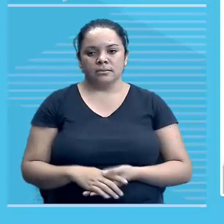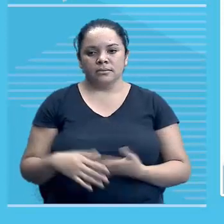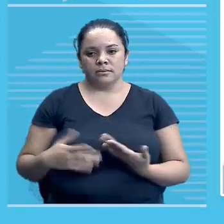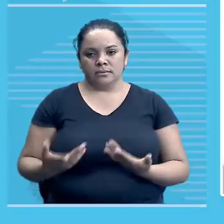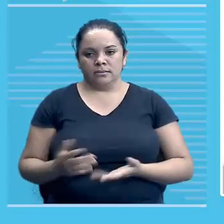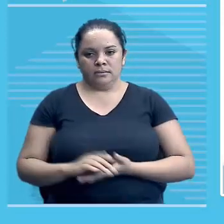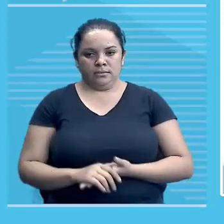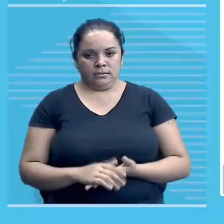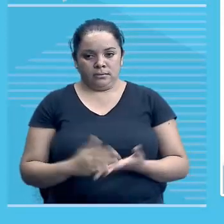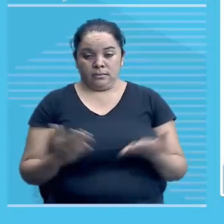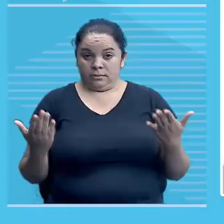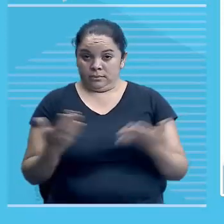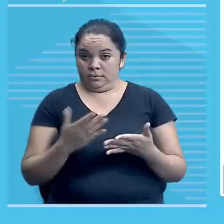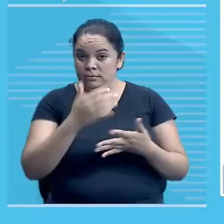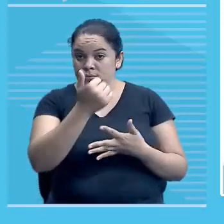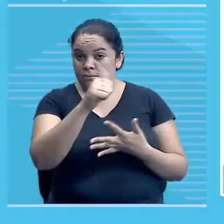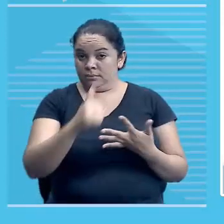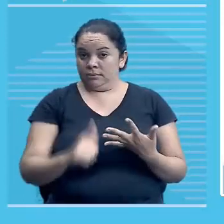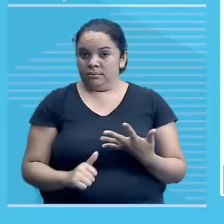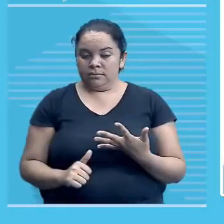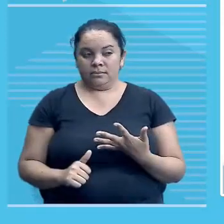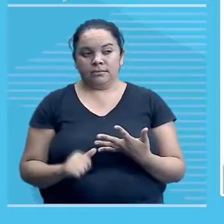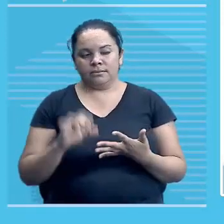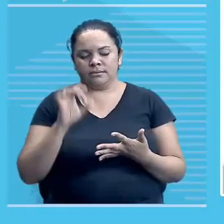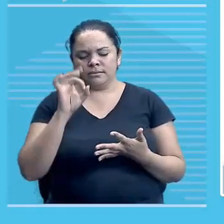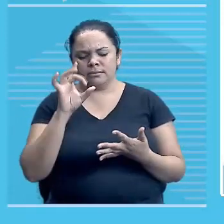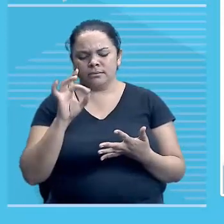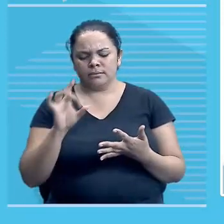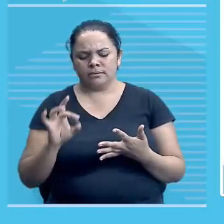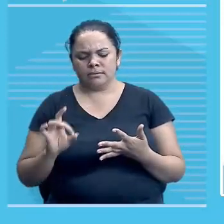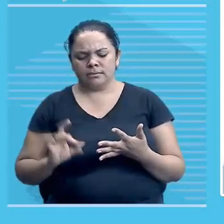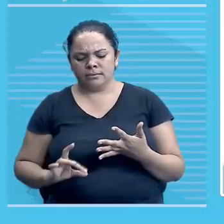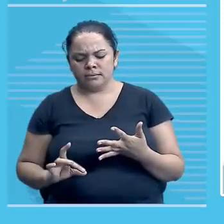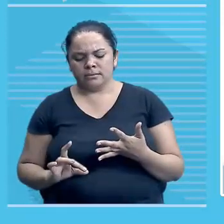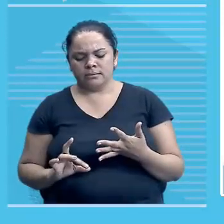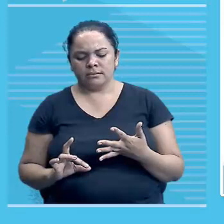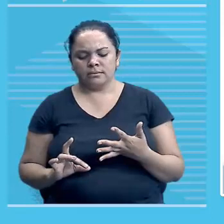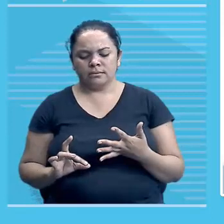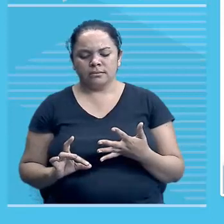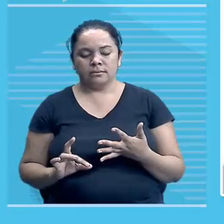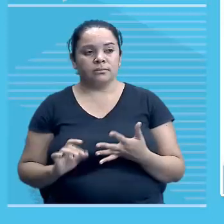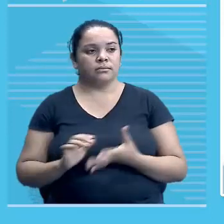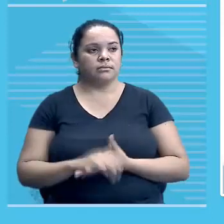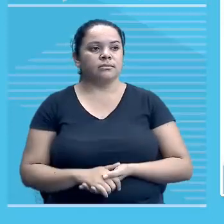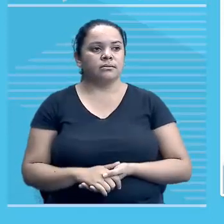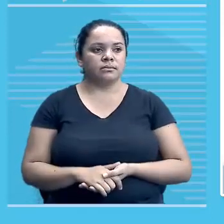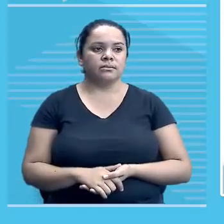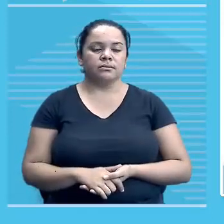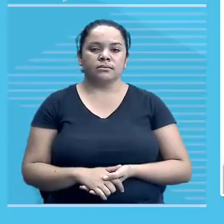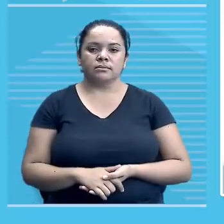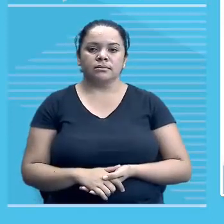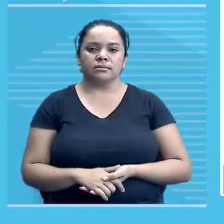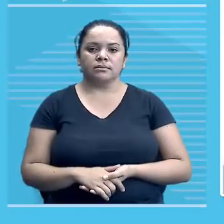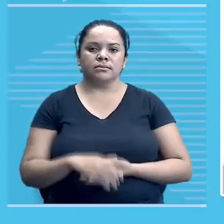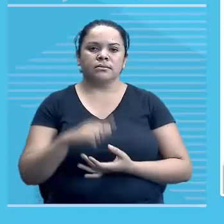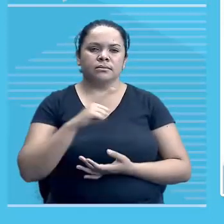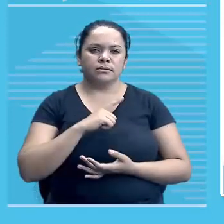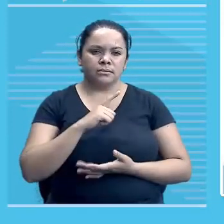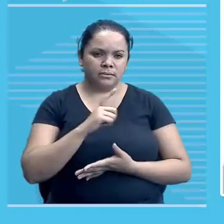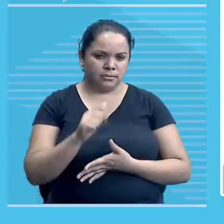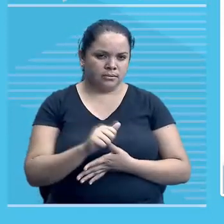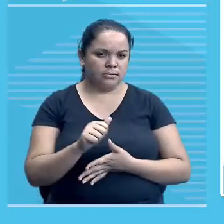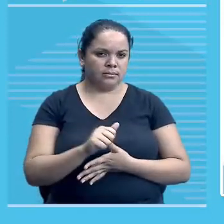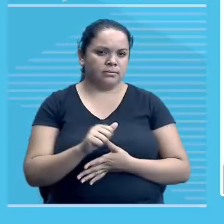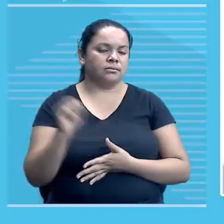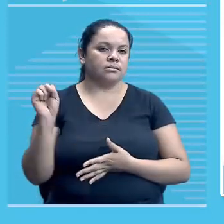partir para as alternativas. Onde o x mais o y é igual a 50. Tem como ser a letra A?